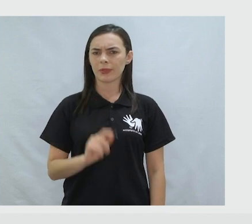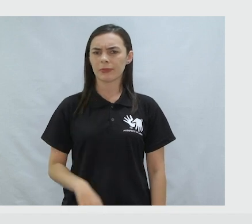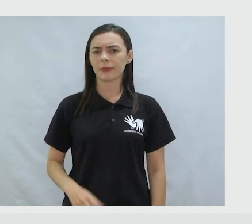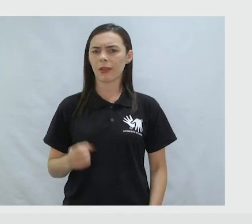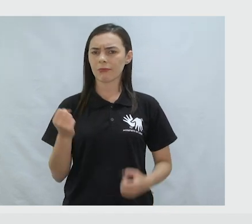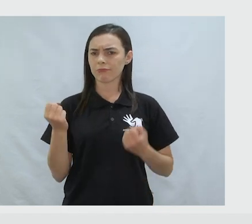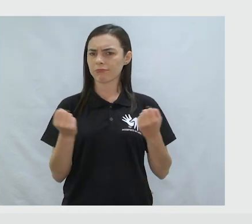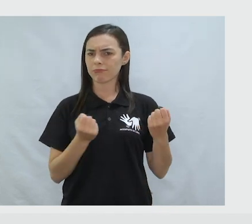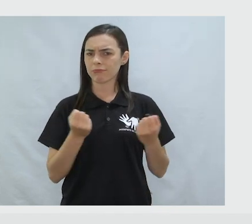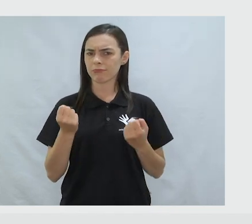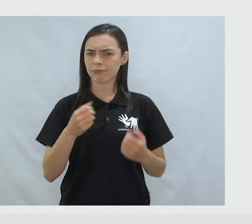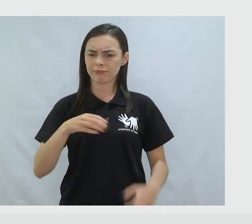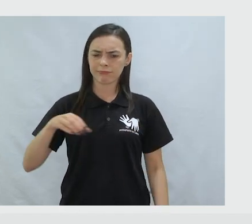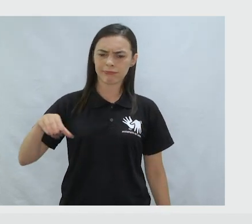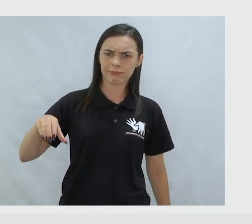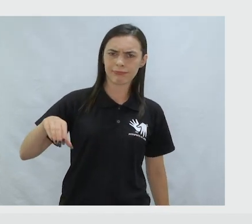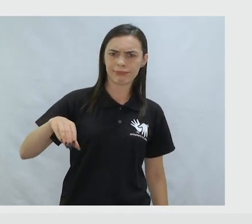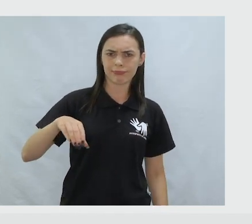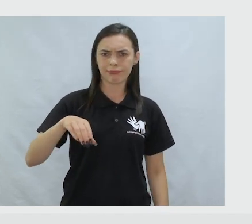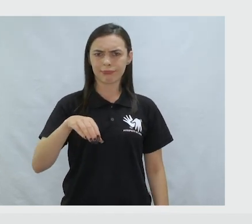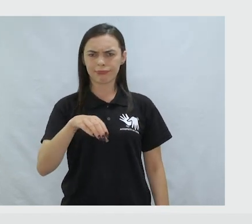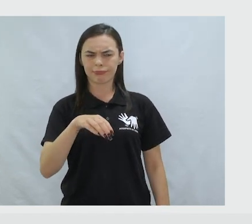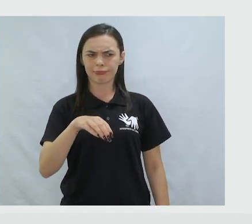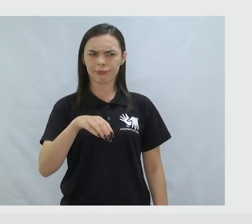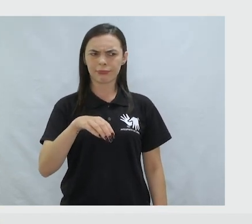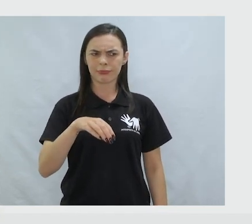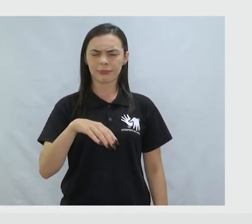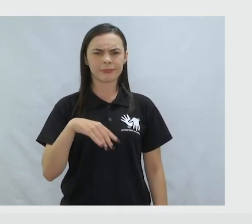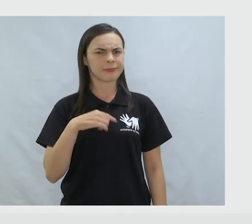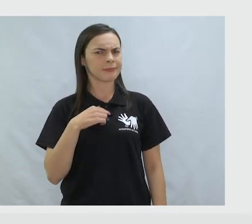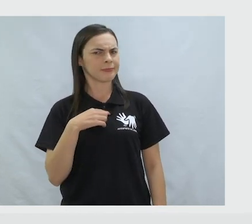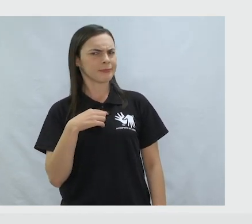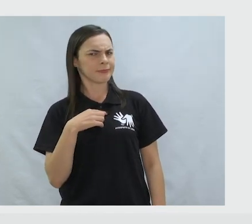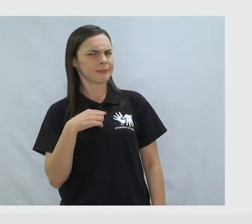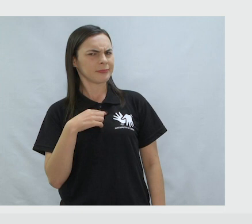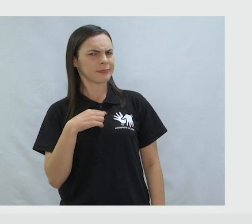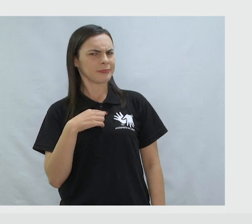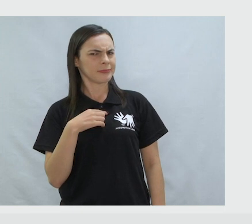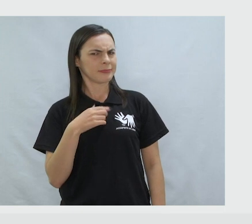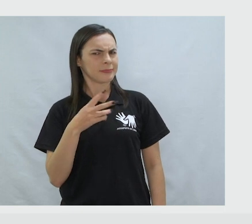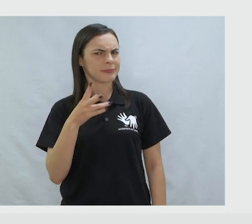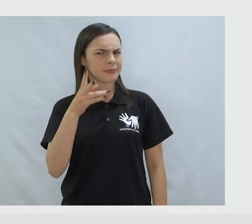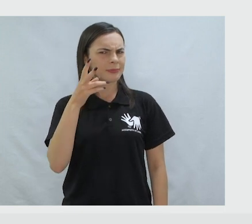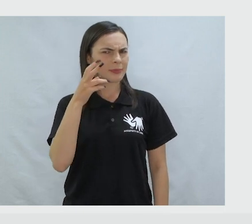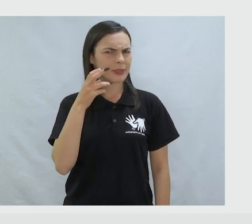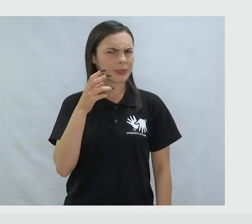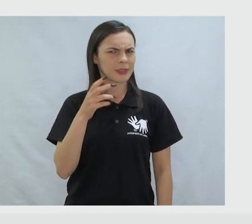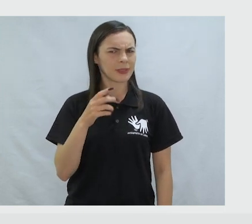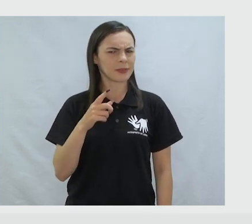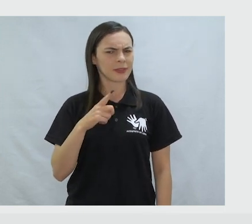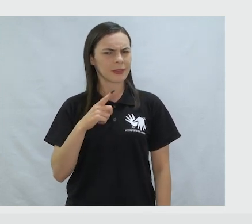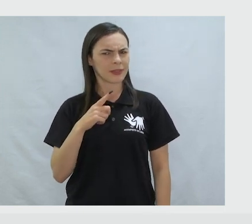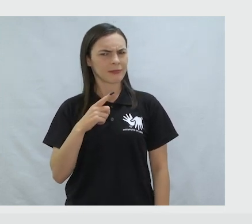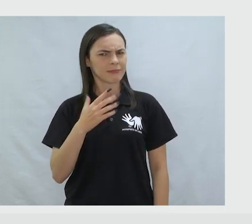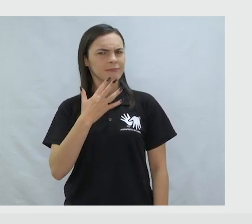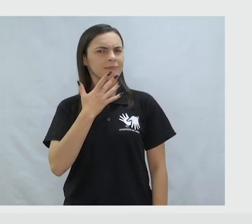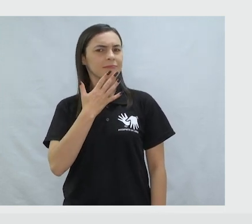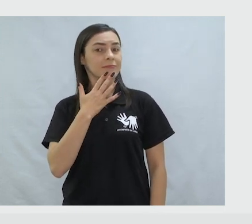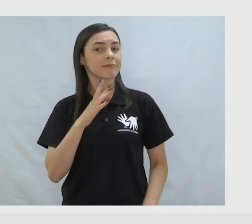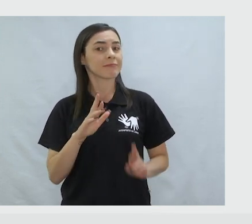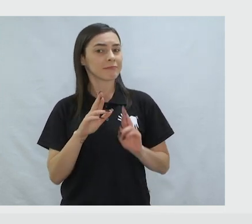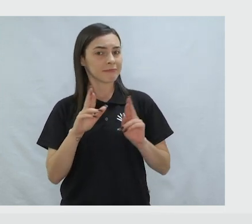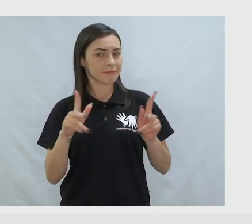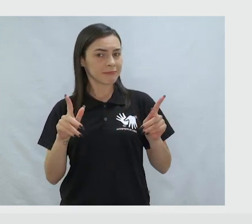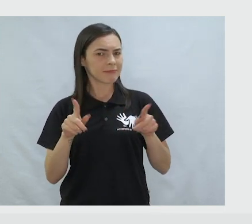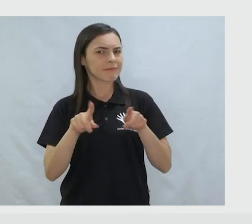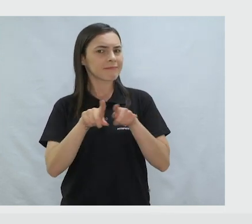um carrinho. Opa! E vejam só, a professora deu um